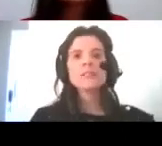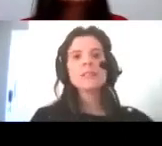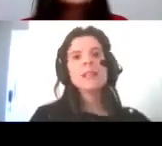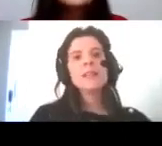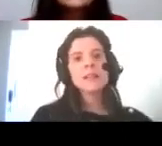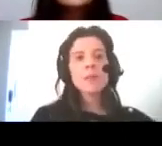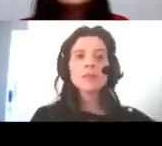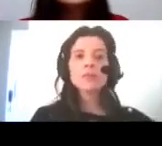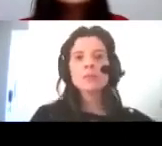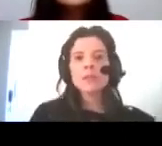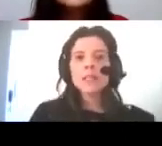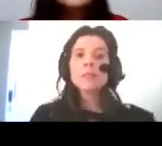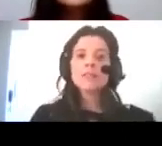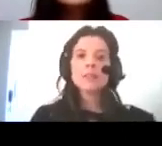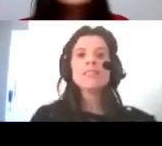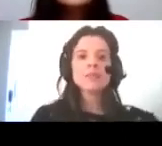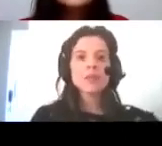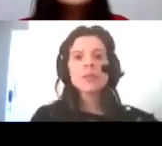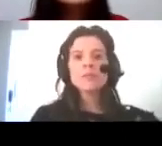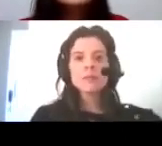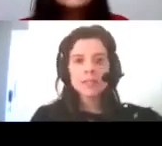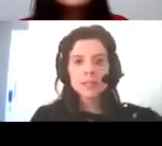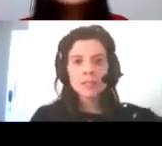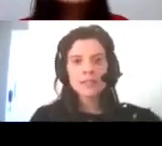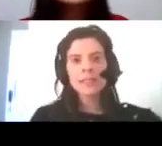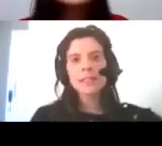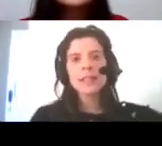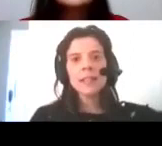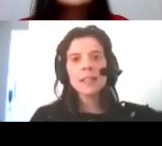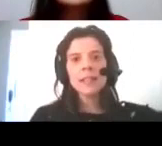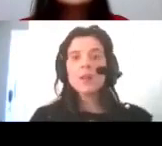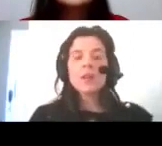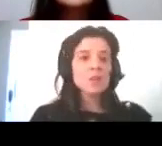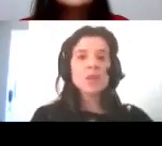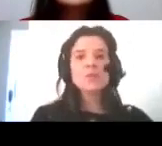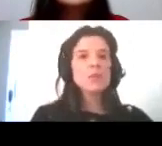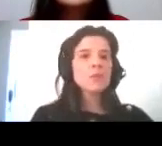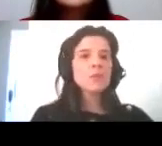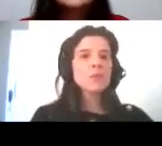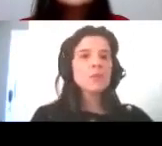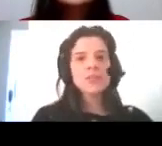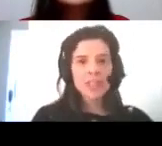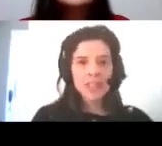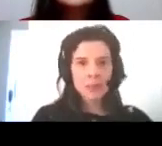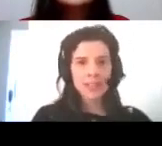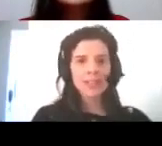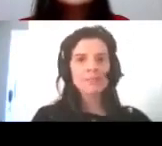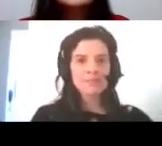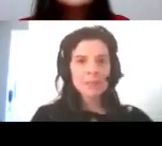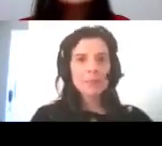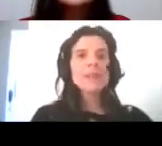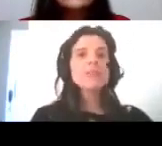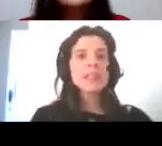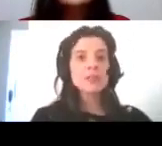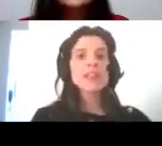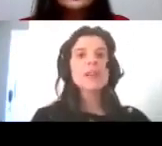Secretaria X. Naquele momento, eu estou ganhando para ser um assessor da Secretaria Y. Eu não fui contratado para ser um engenheiro ali.